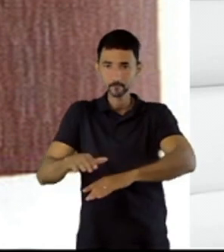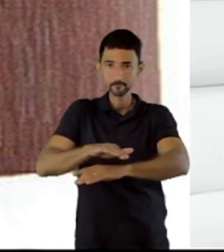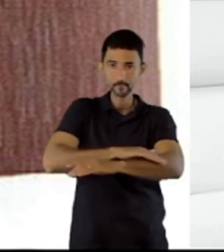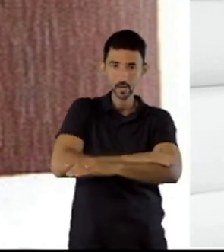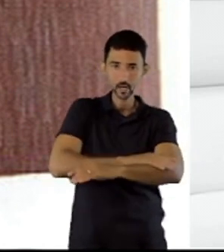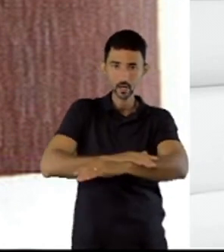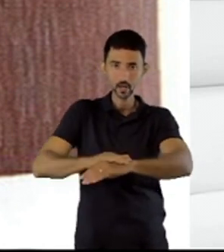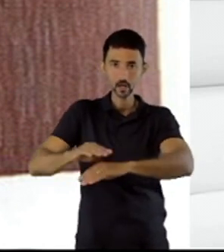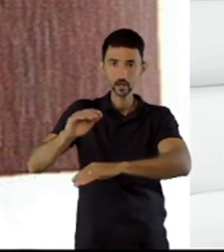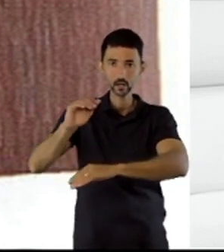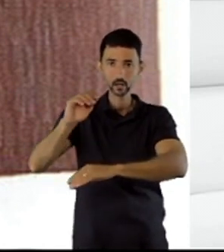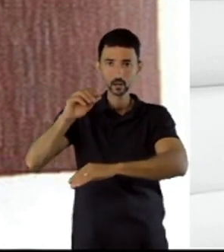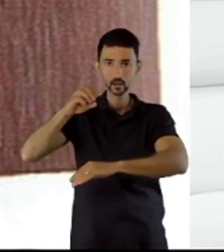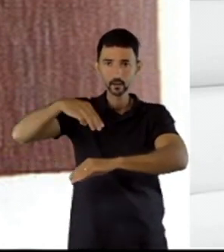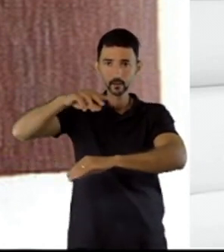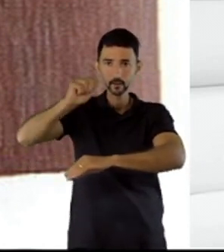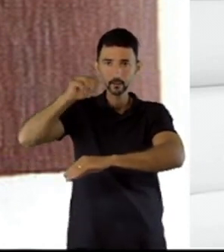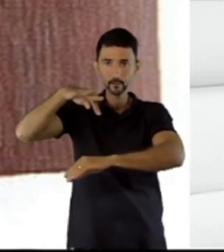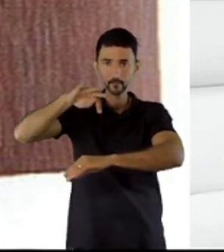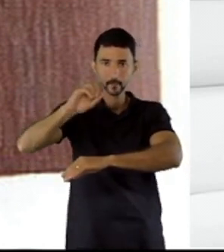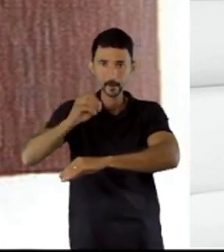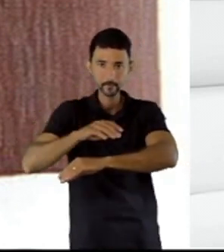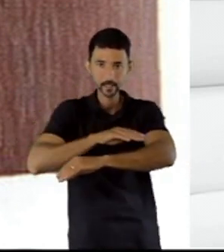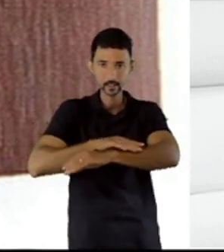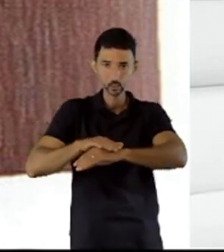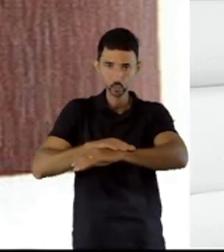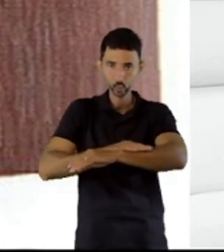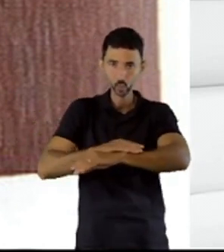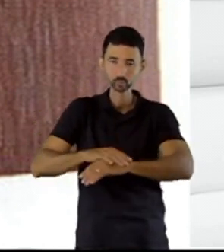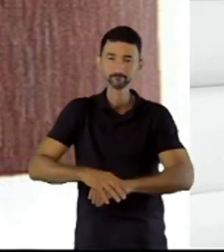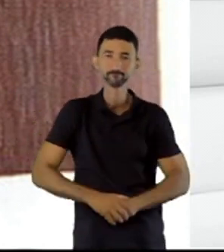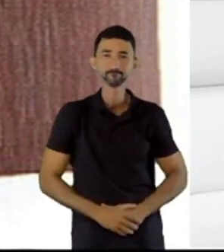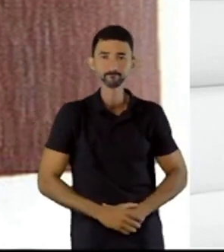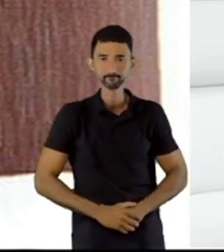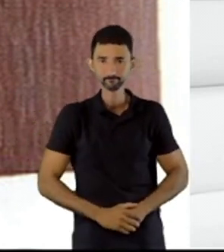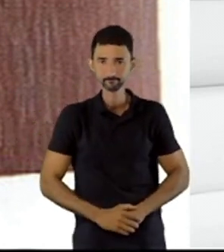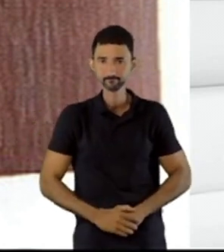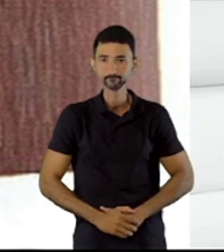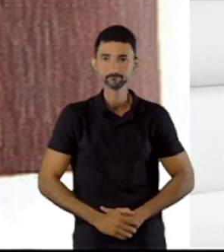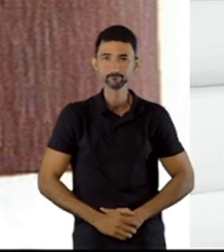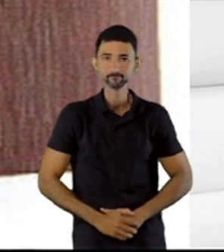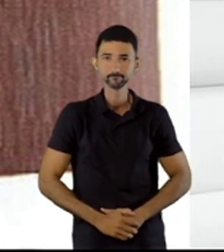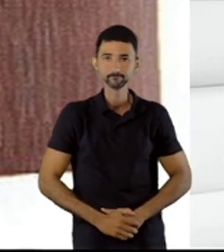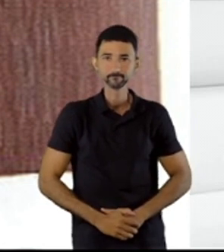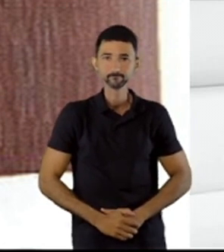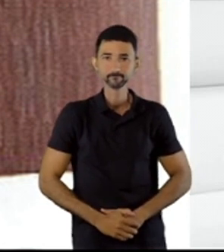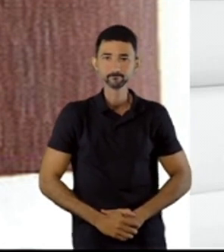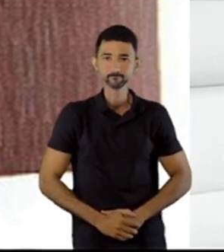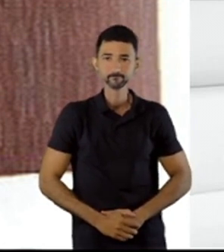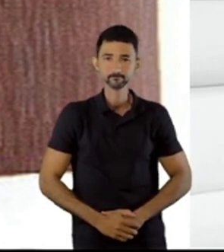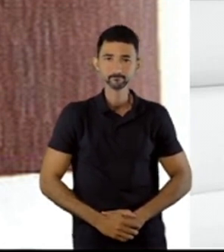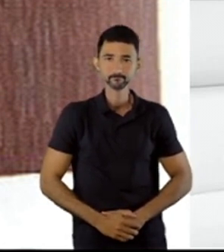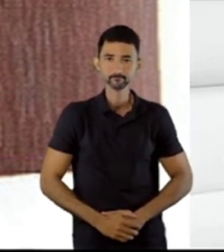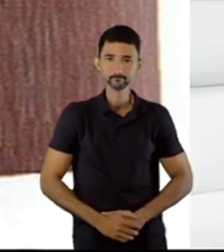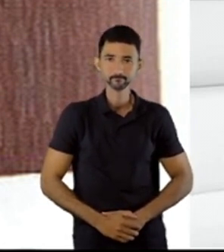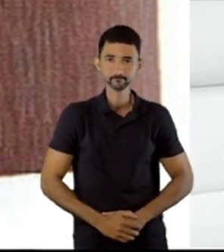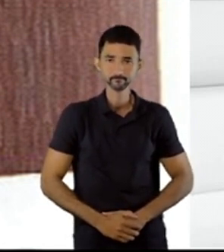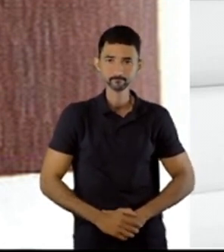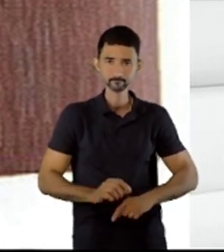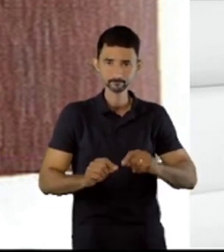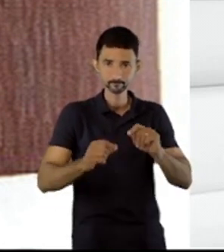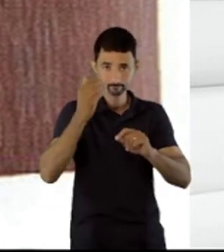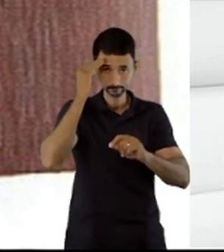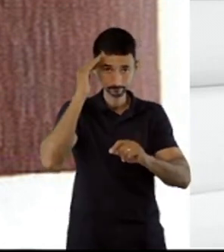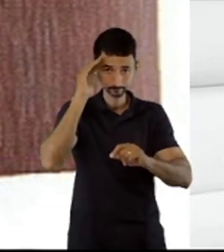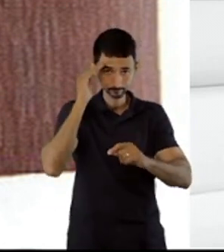é a porção mais abaixo da crosta terrestre. Tudo bem? Vocês conseguiram entender essa